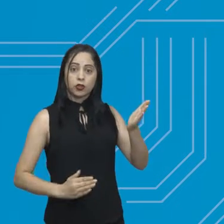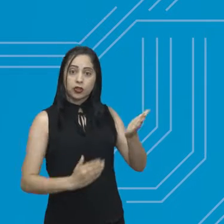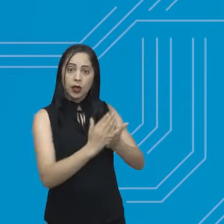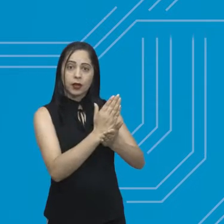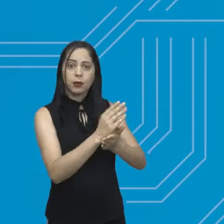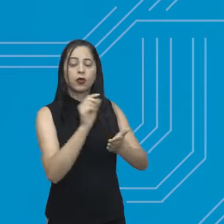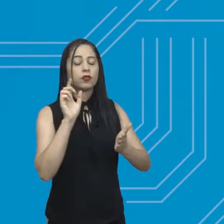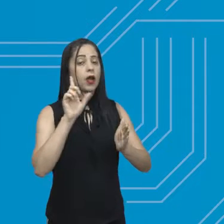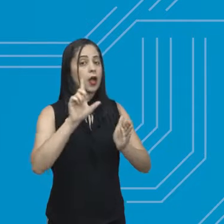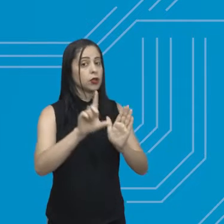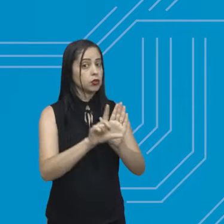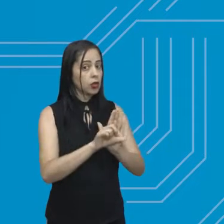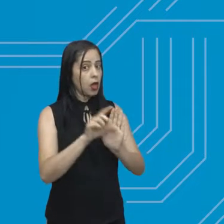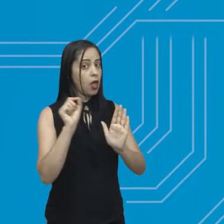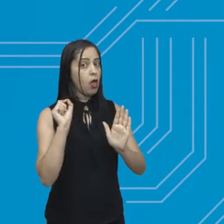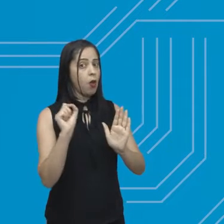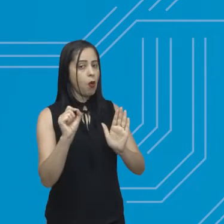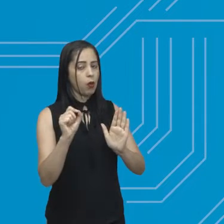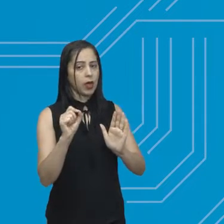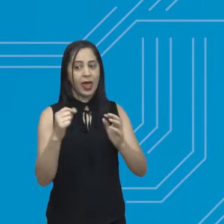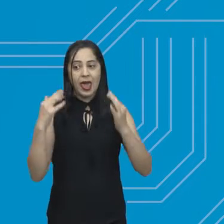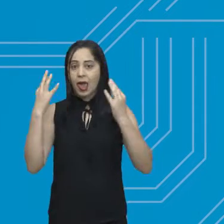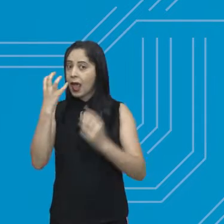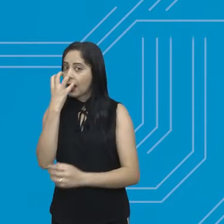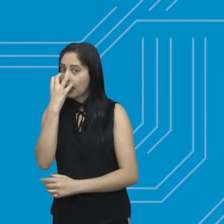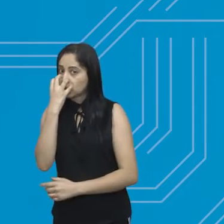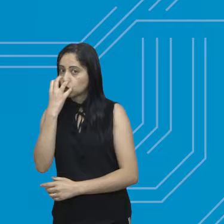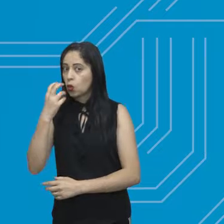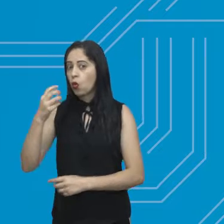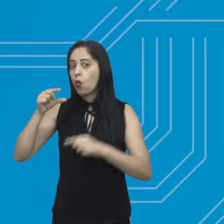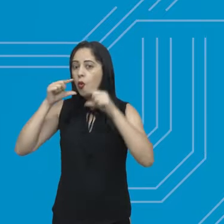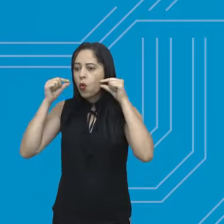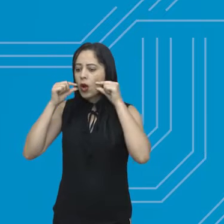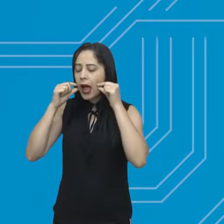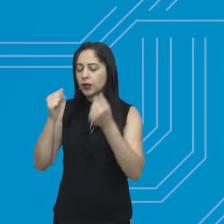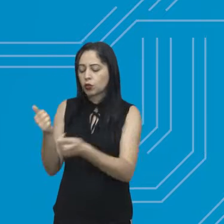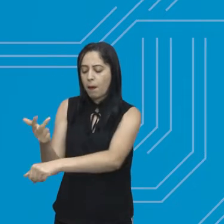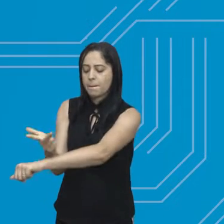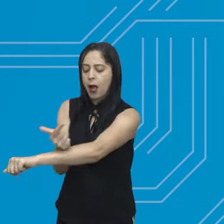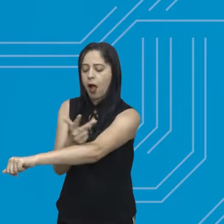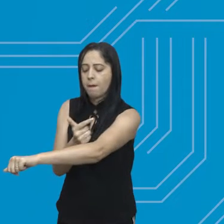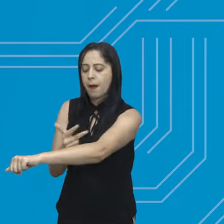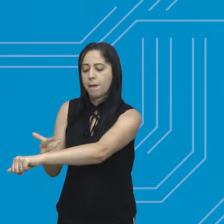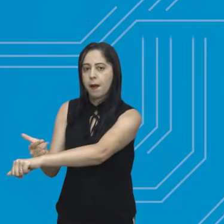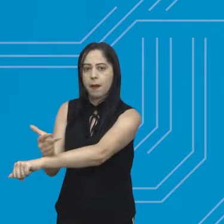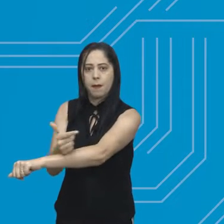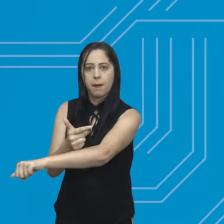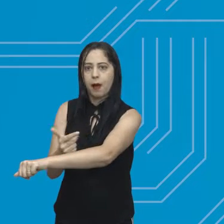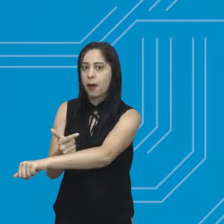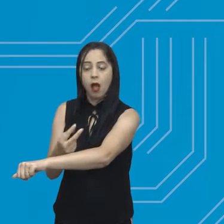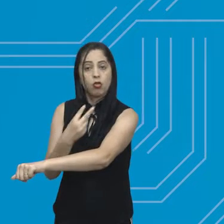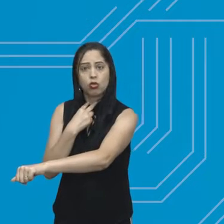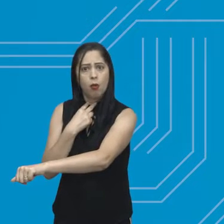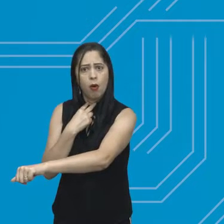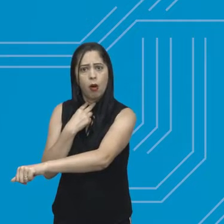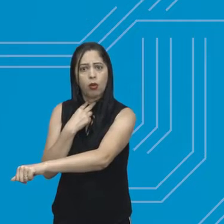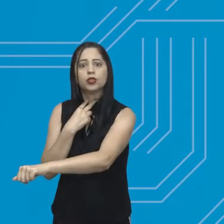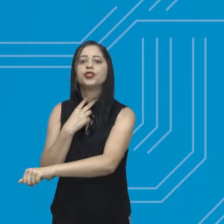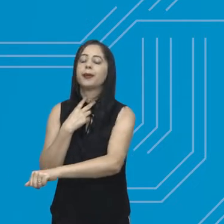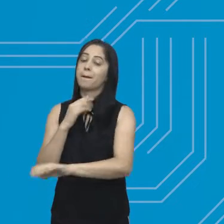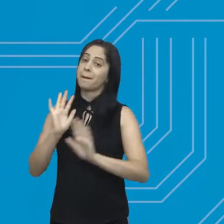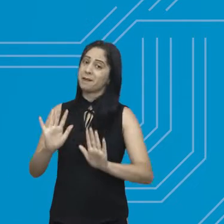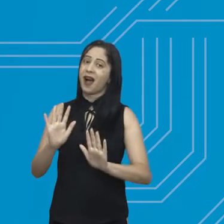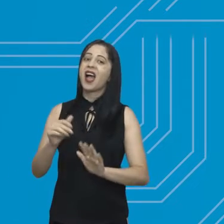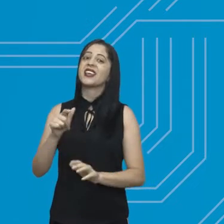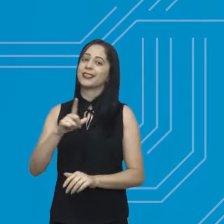projeto aprovado na Câmara vai proibir a aplicação de piercings ou tatuagens em animais de estimação. Pois é, por mais difícil de acreditar,